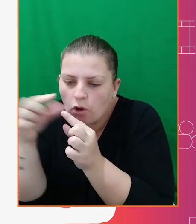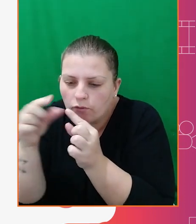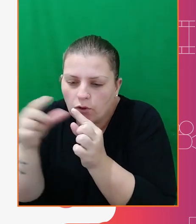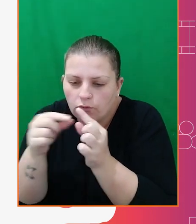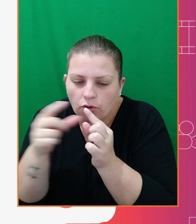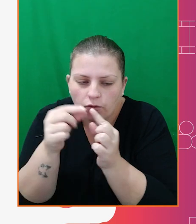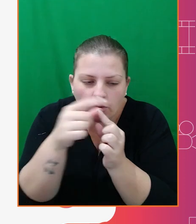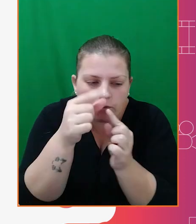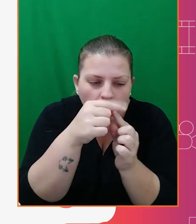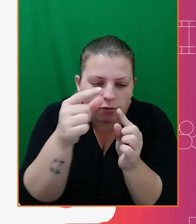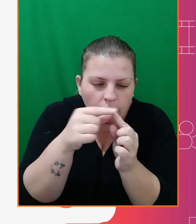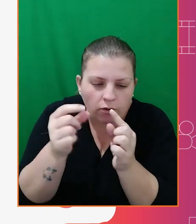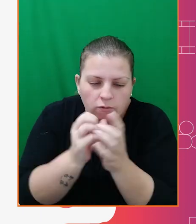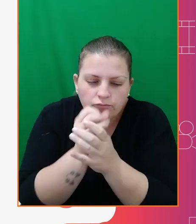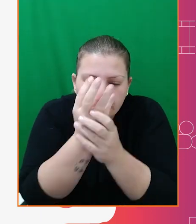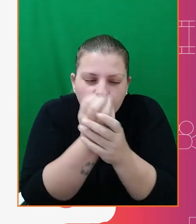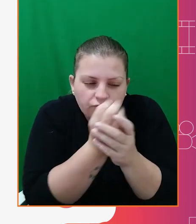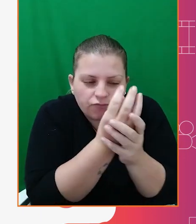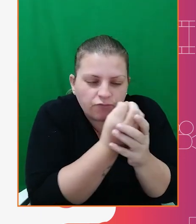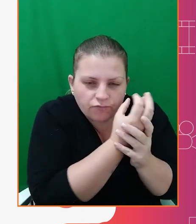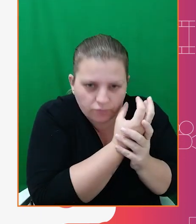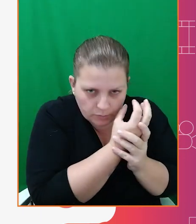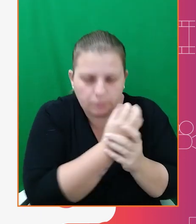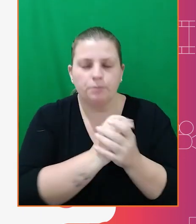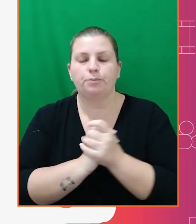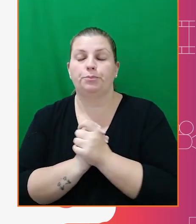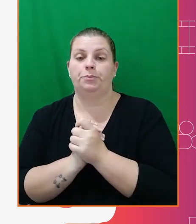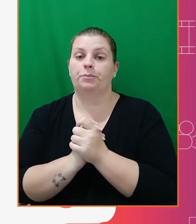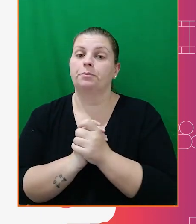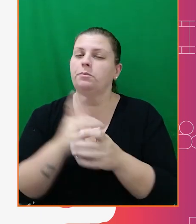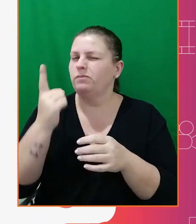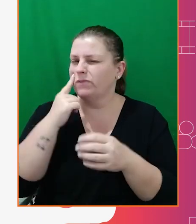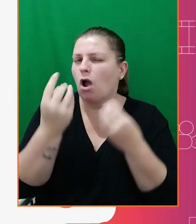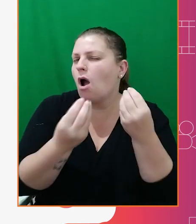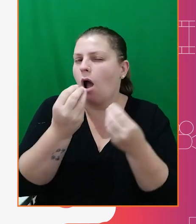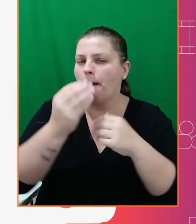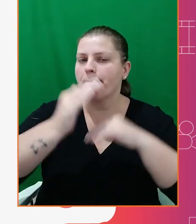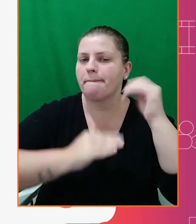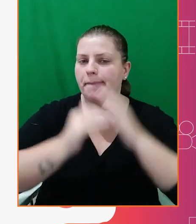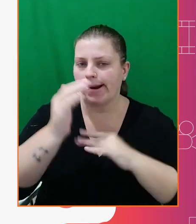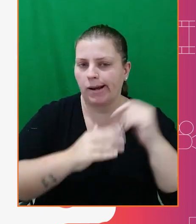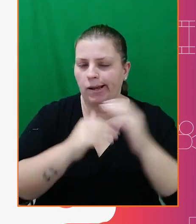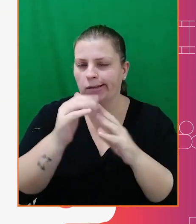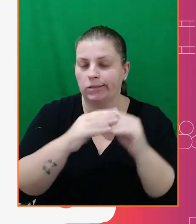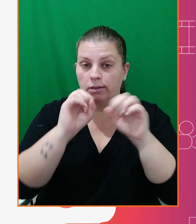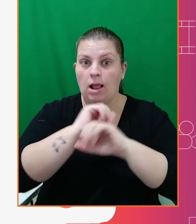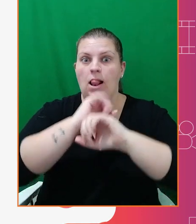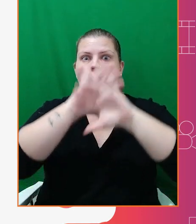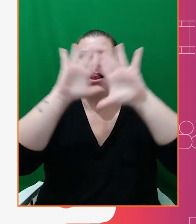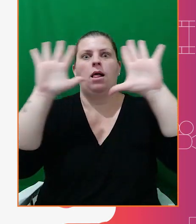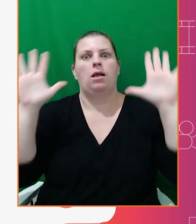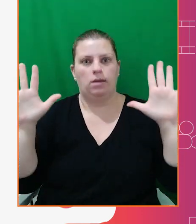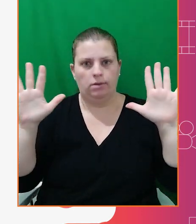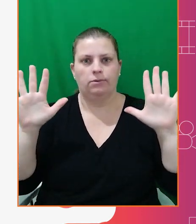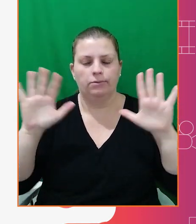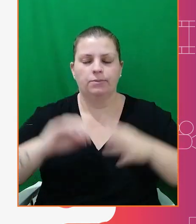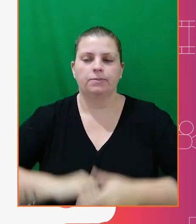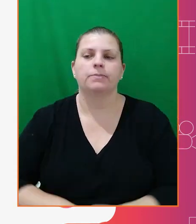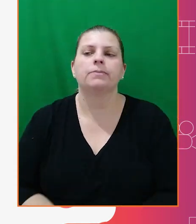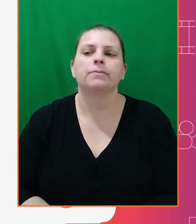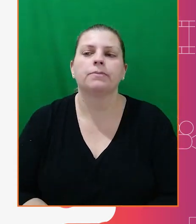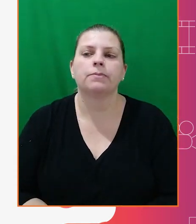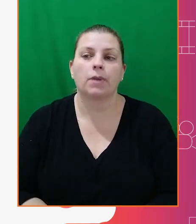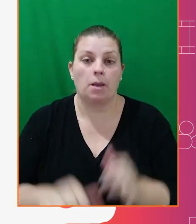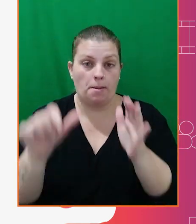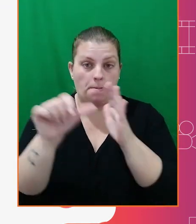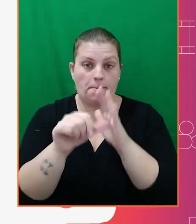que podem ser miudinhas. Vamos ver isso na prática para ficar menos confuso? Primeiramente, vamos começar com o desenho